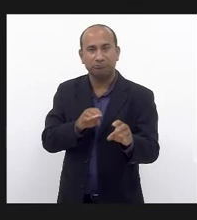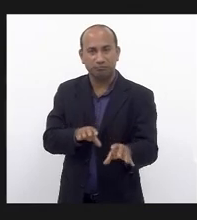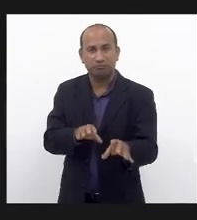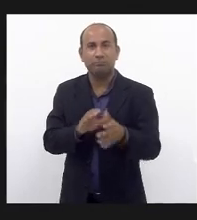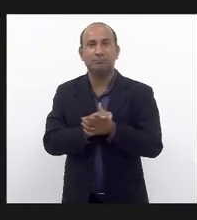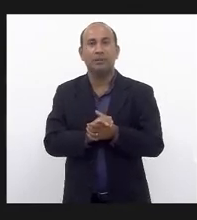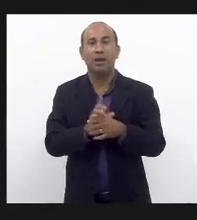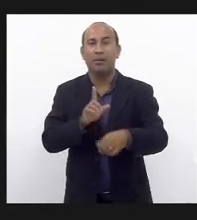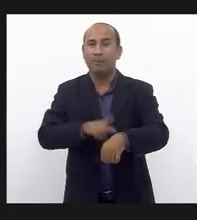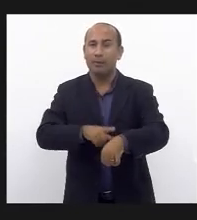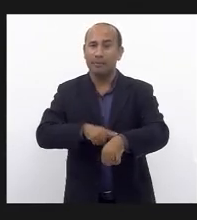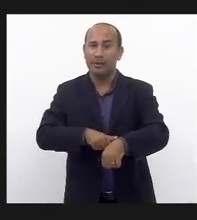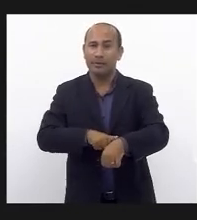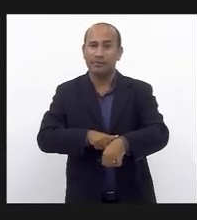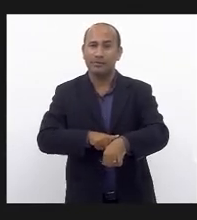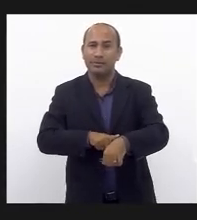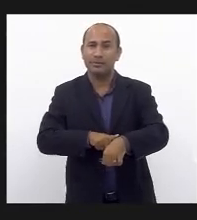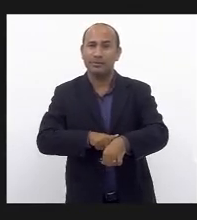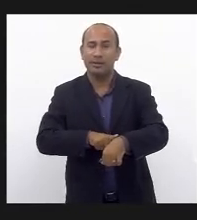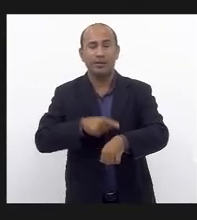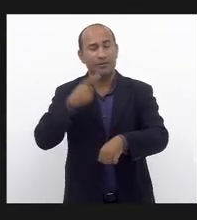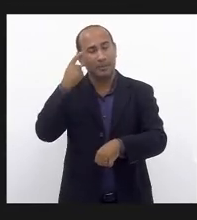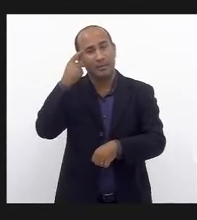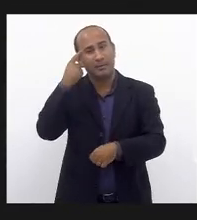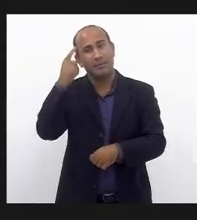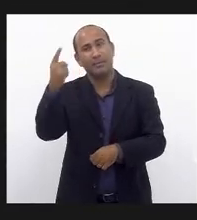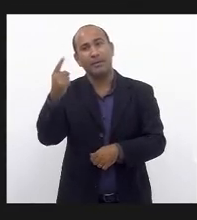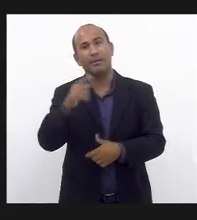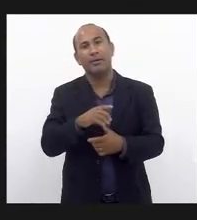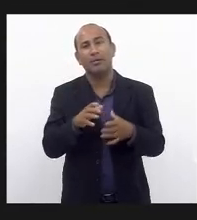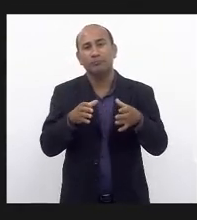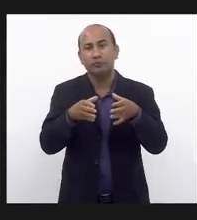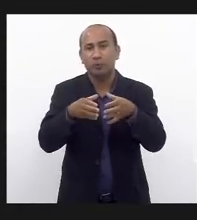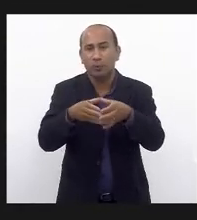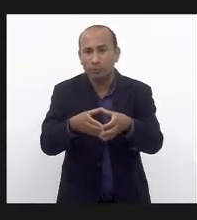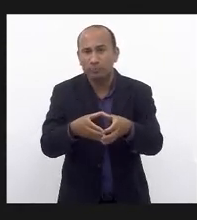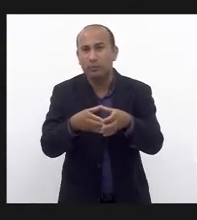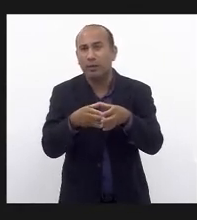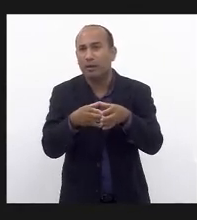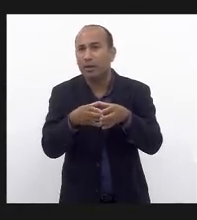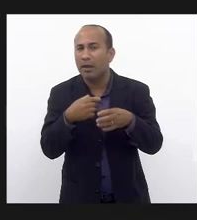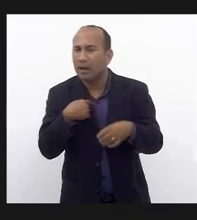educativas, com momentos, não é, de reflexão, de grupos. Então, eu